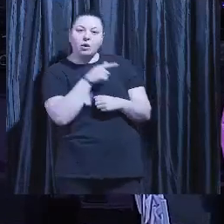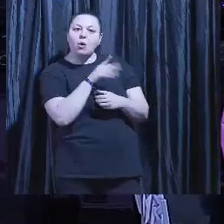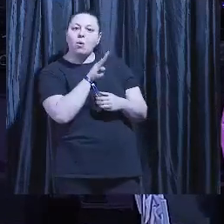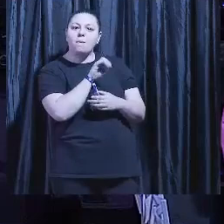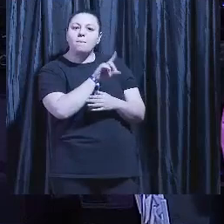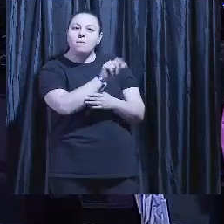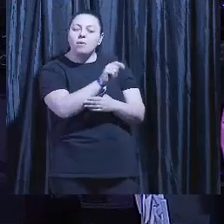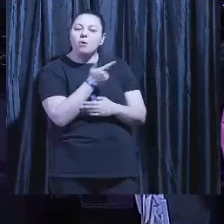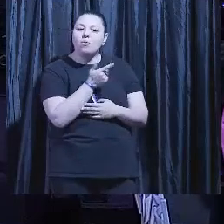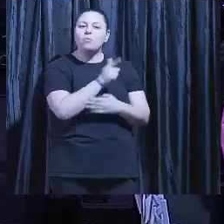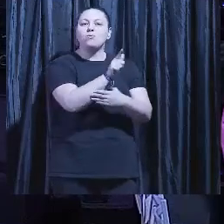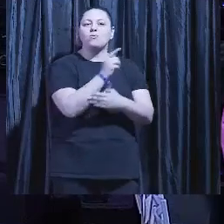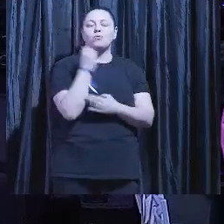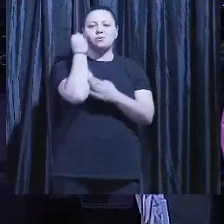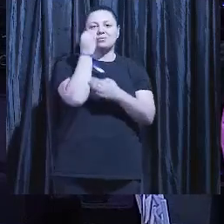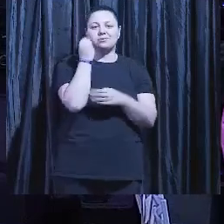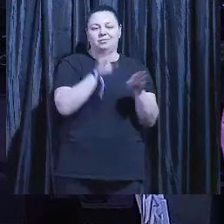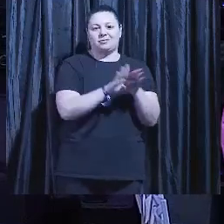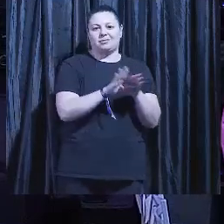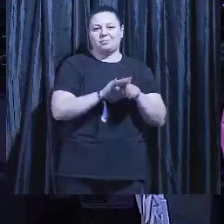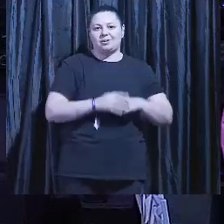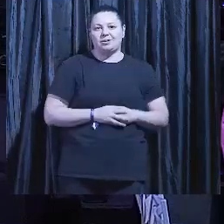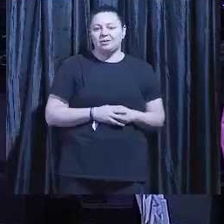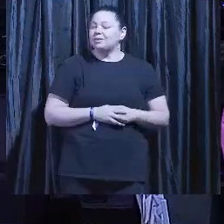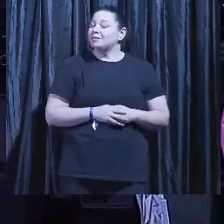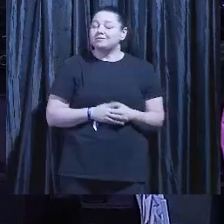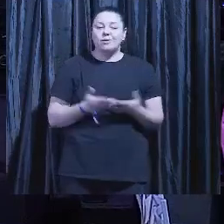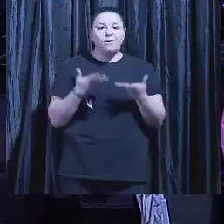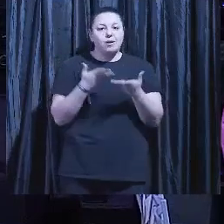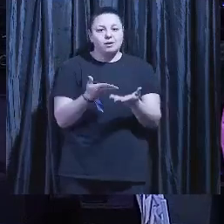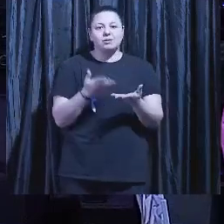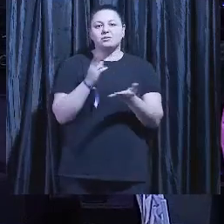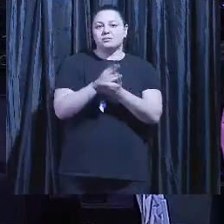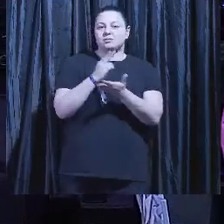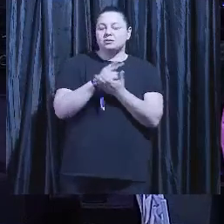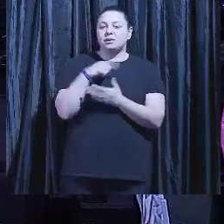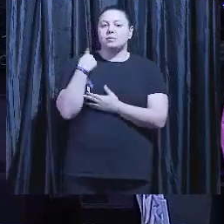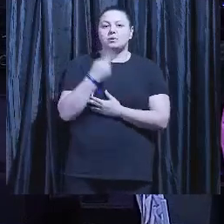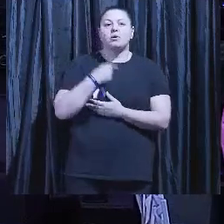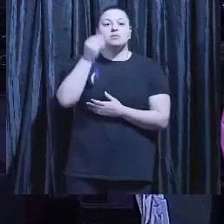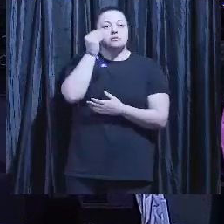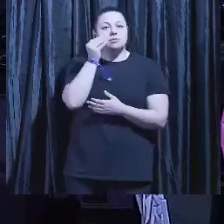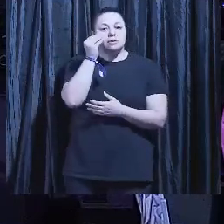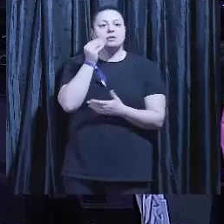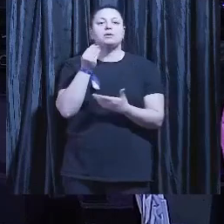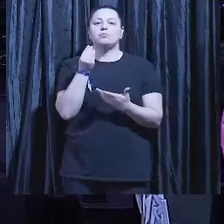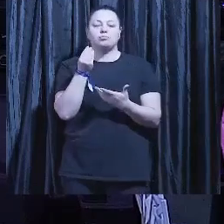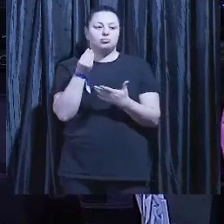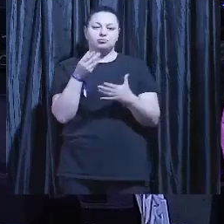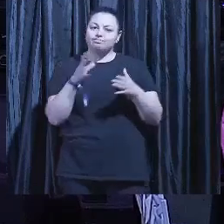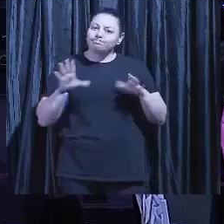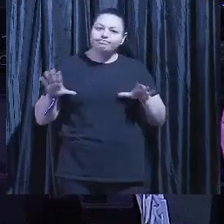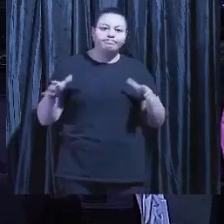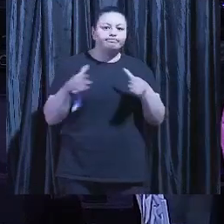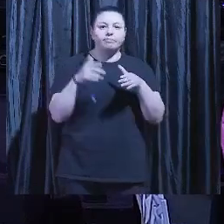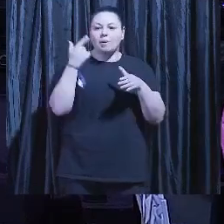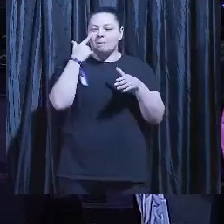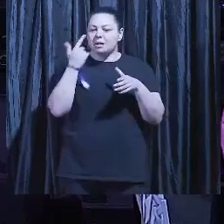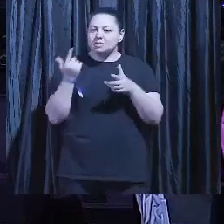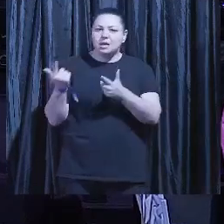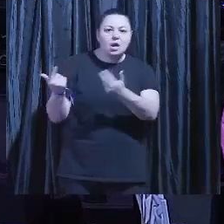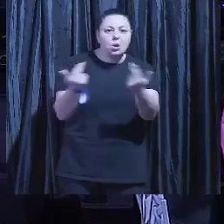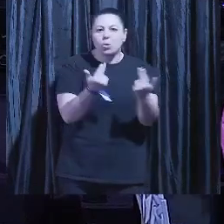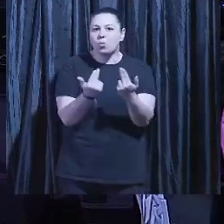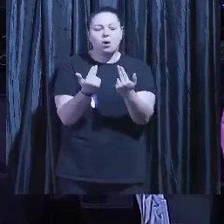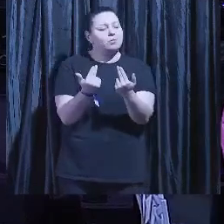realidade, né? Então, é isso, é o que o Polinho falou, assim, toda vez que a gente tenta unificar as coisas como se elas fossem iguais para todo